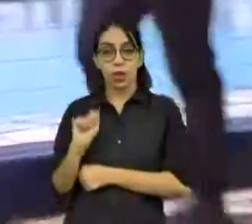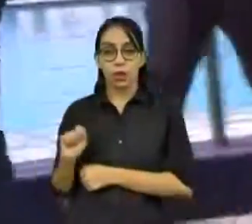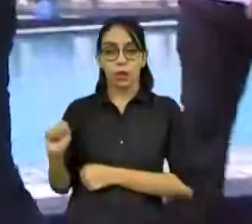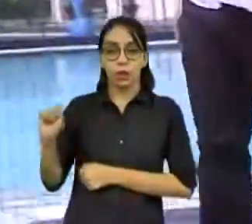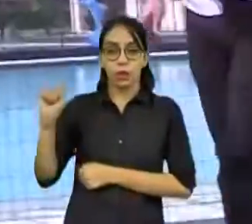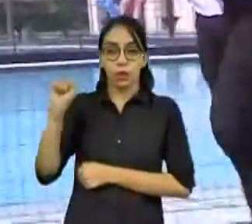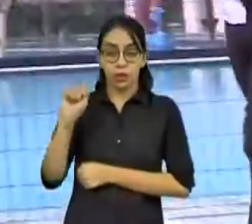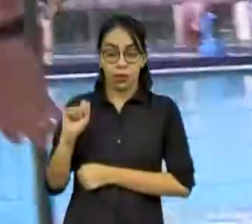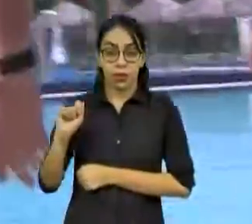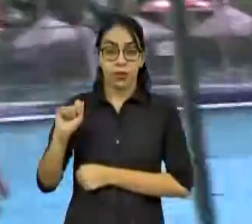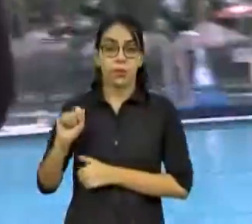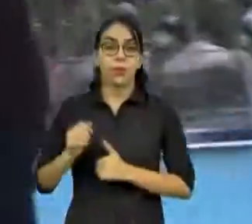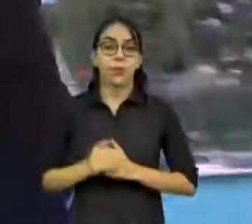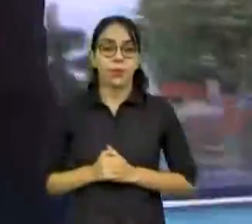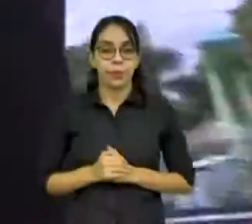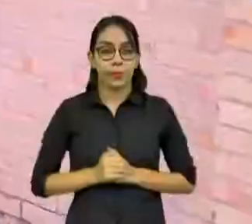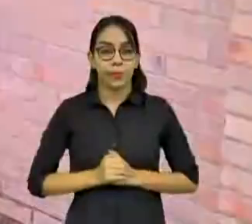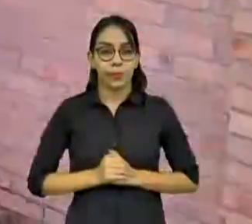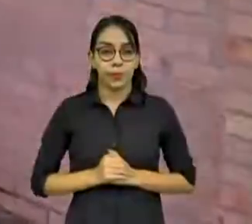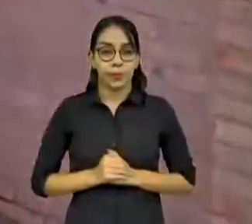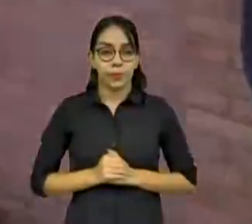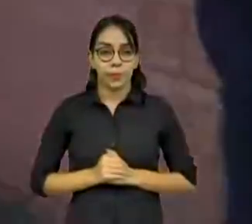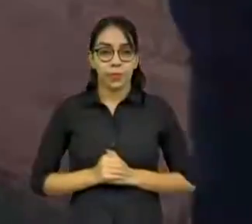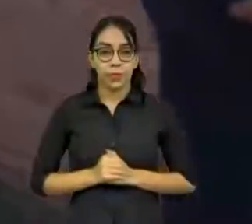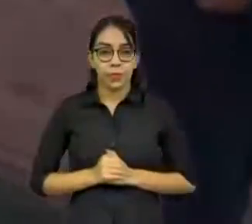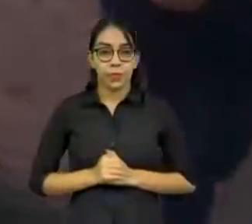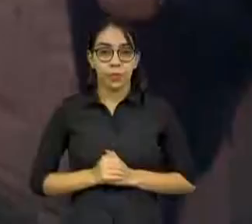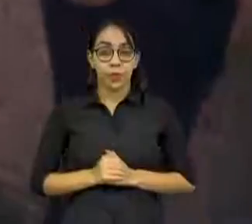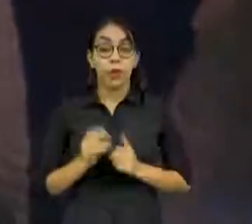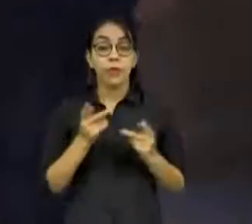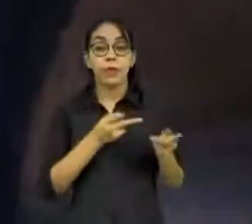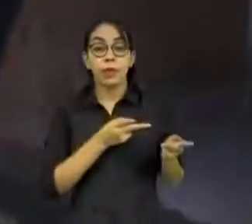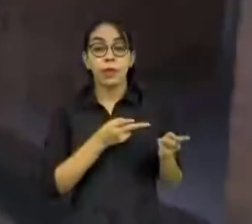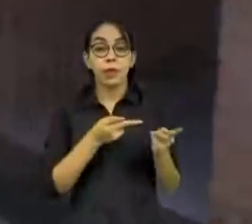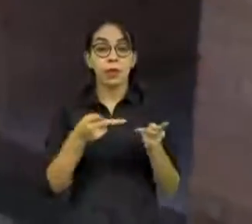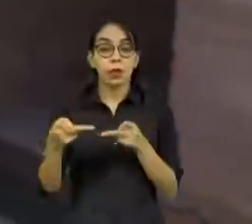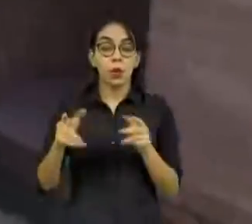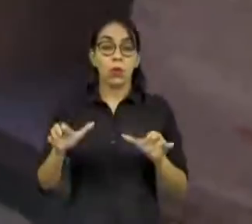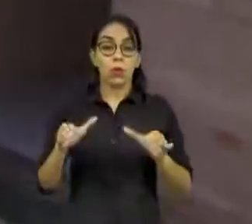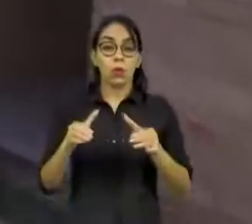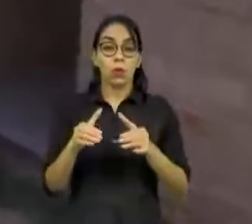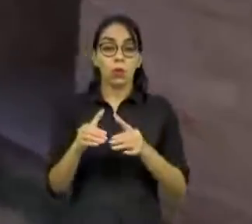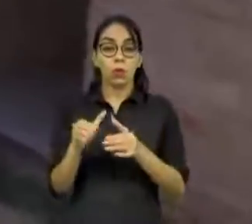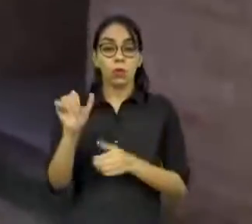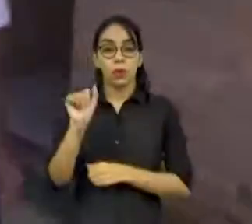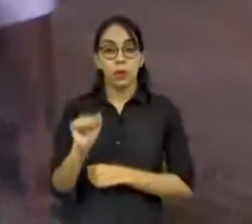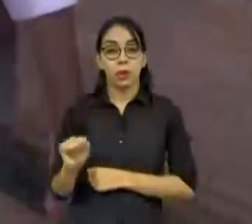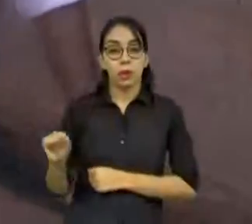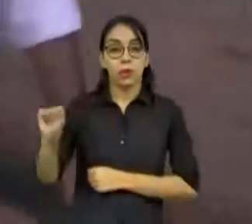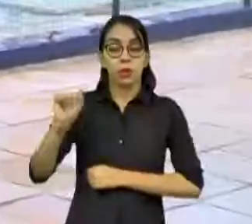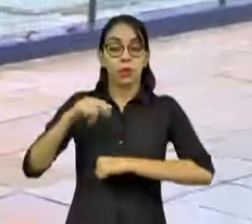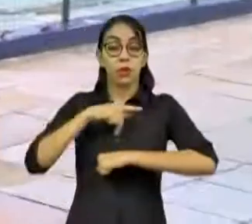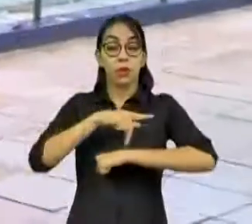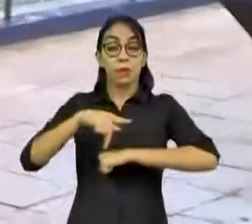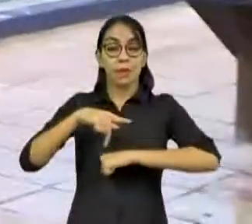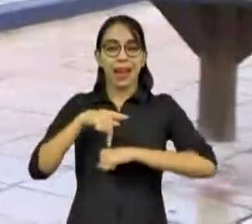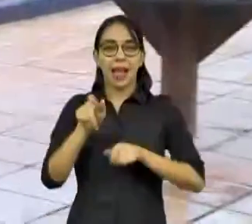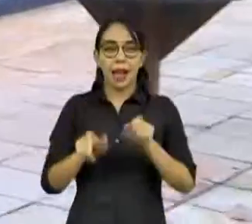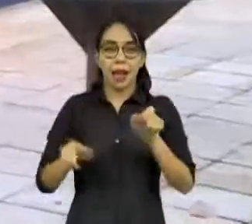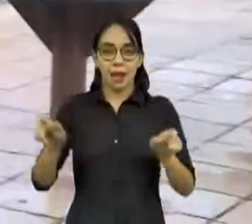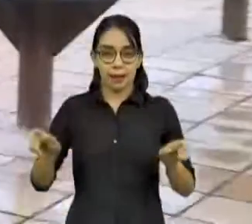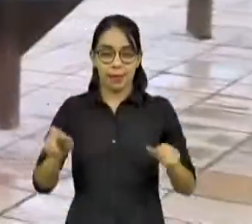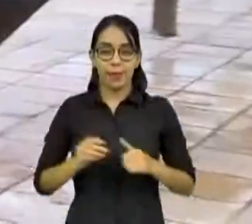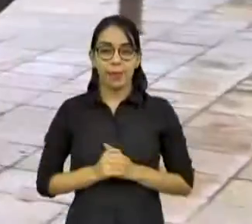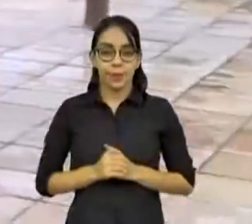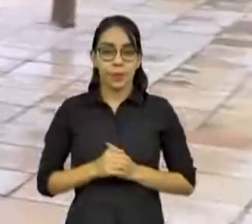polícia e Corpo de Bombeiros do Estado visitaram o clube da Associação das Praças do Estado do Ceará. Com mais de 12